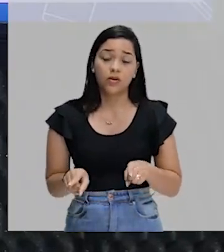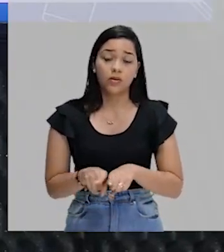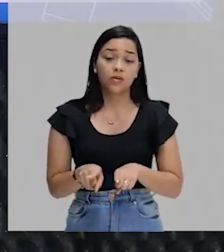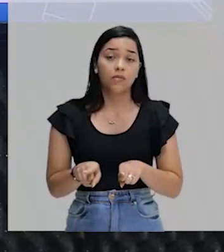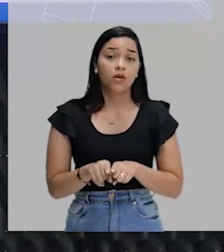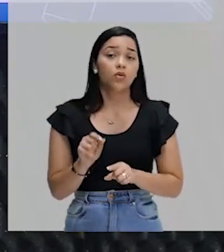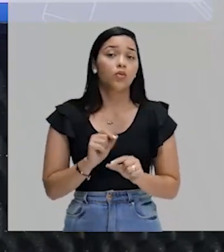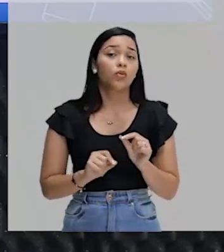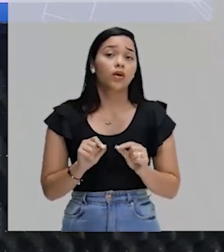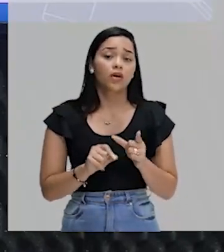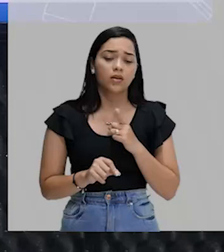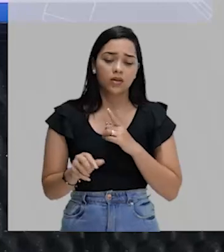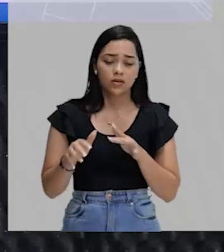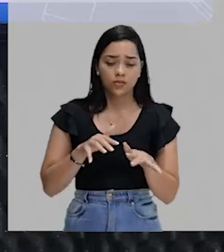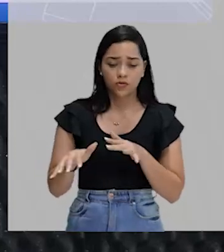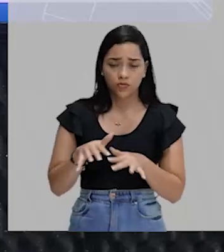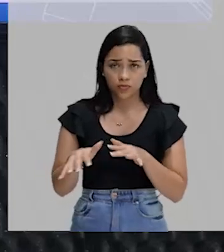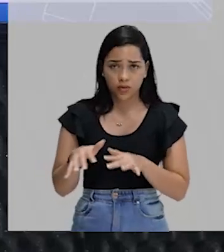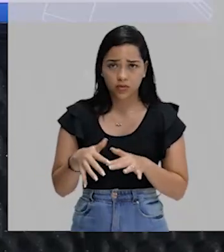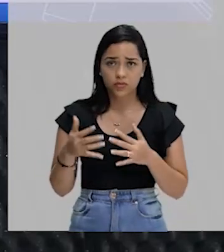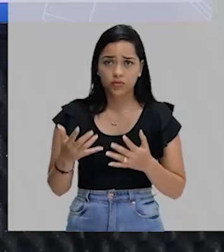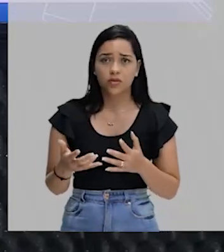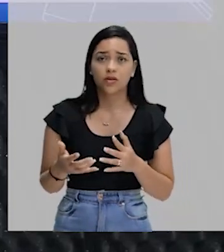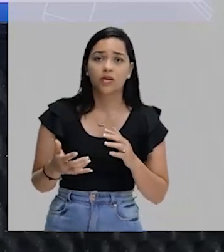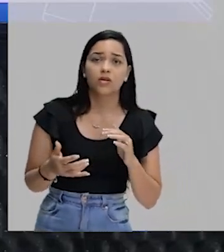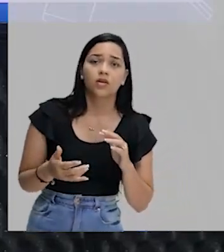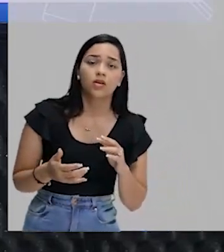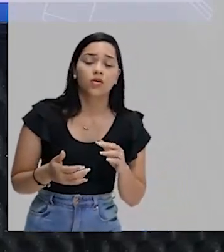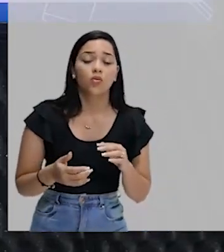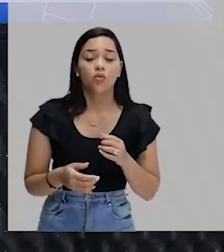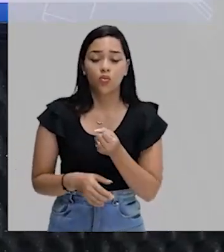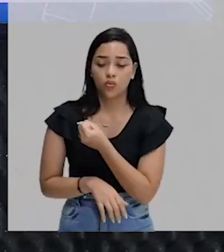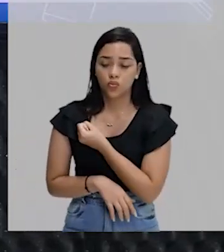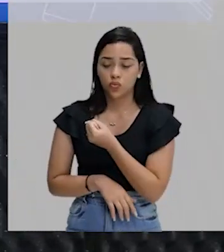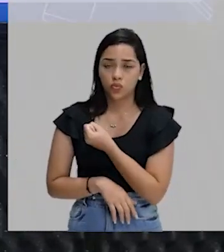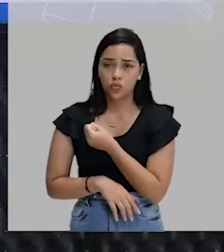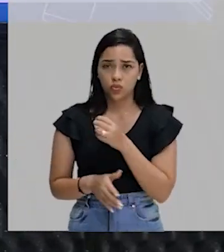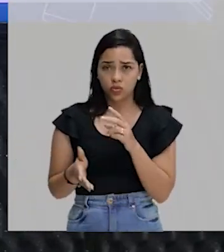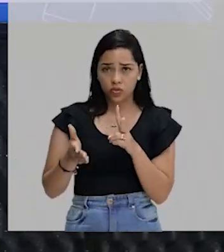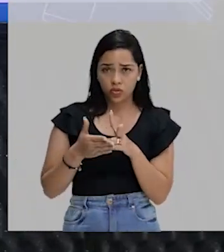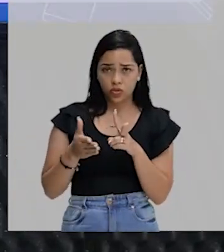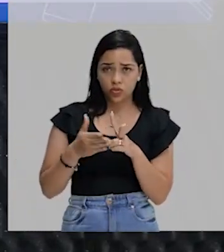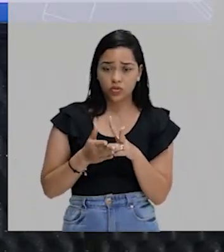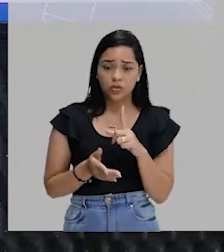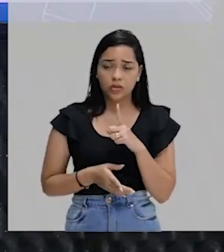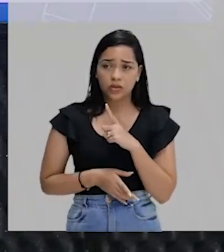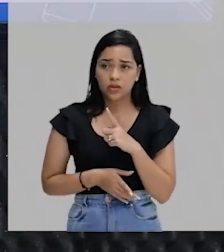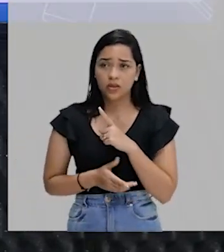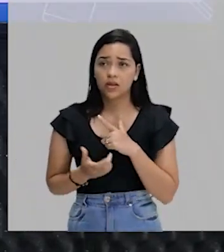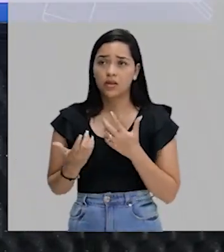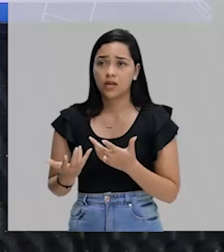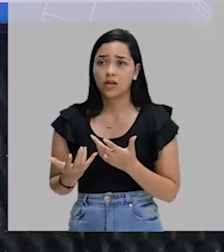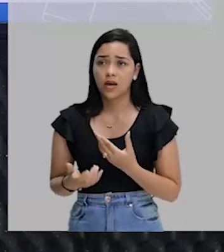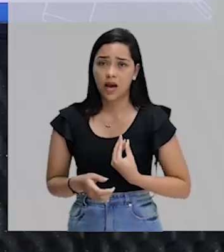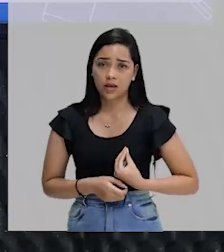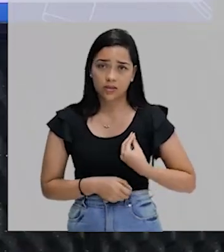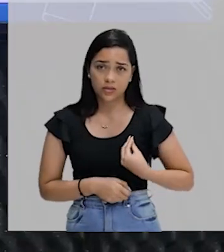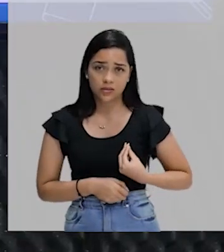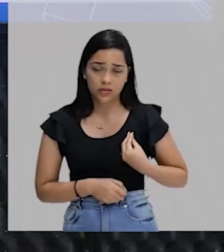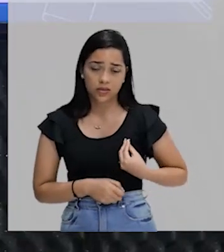onde, nesses movimentos de resistência, o número de nativos que acabam tendo suas